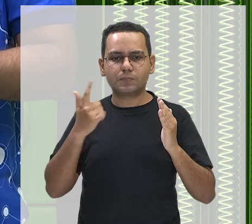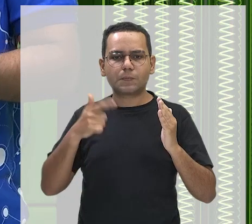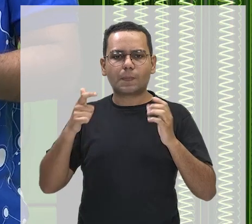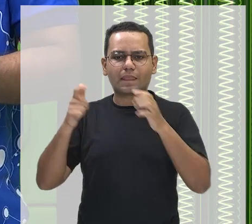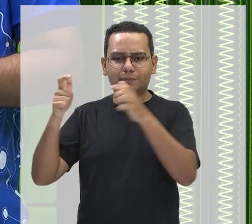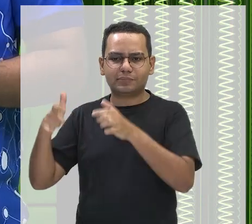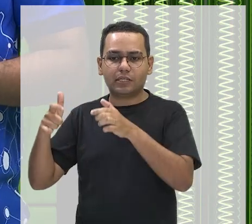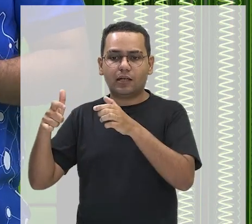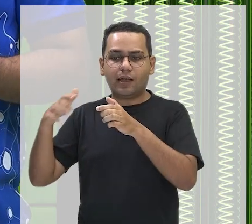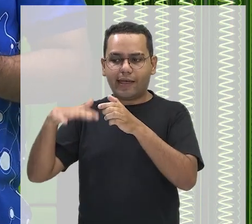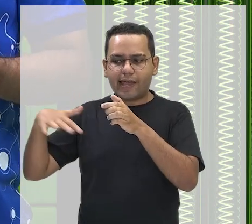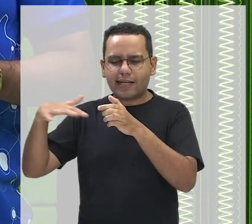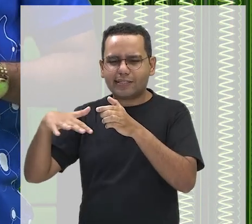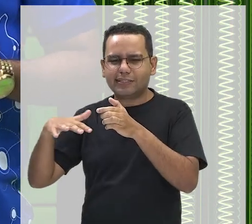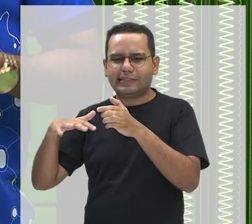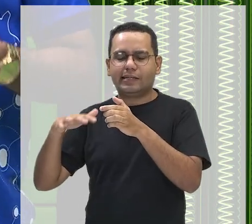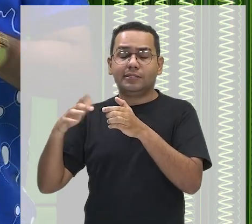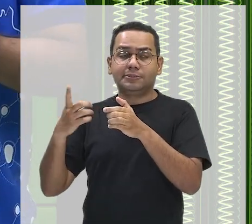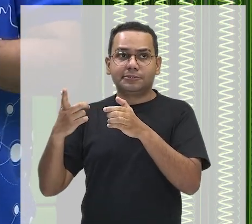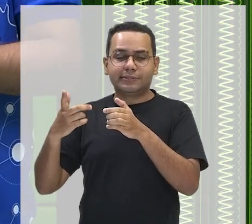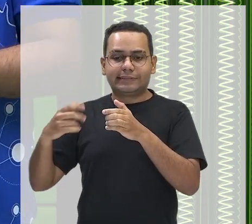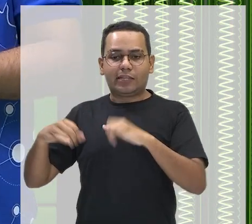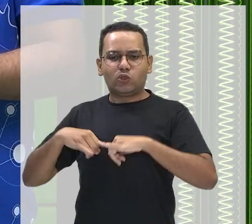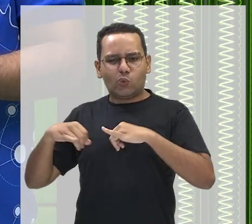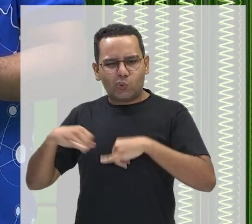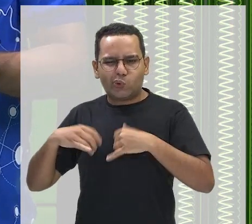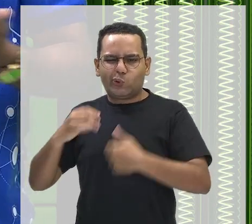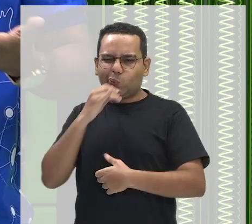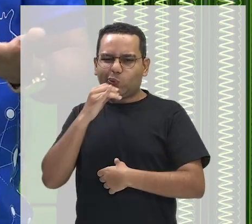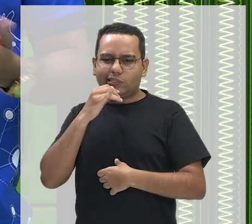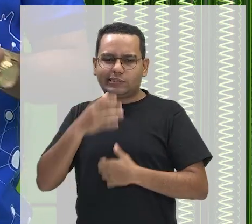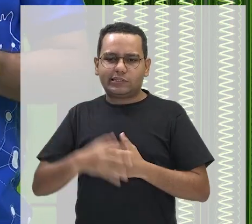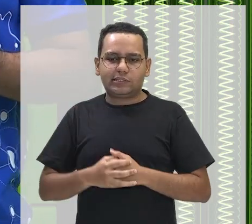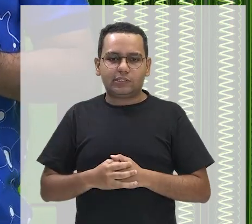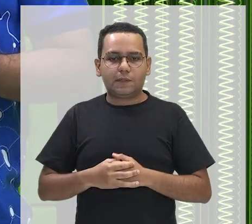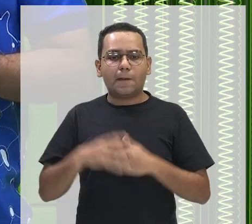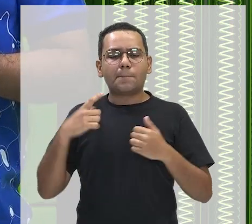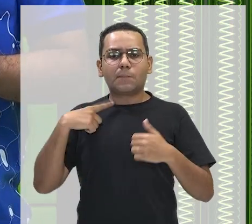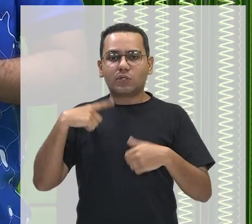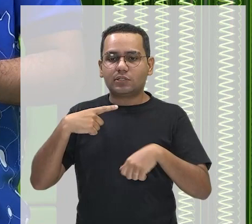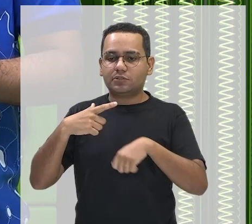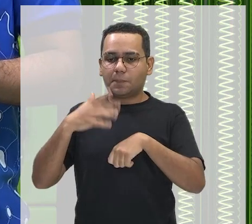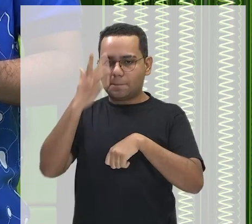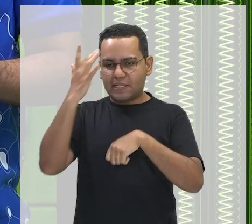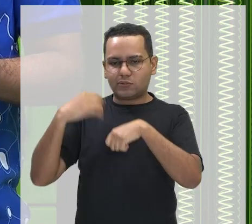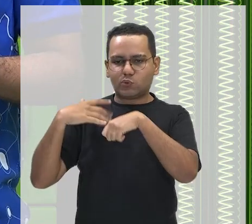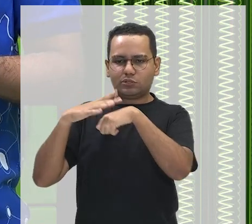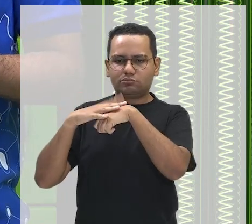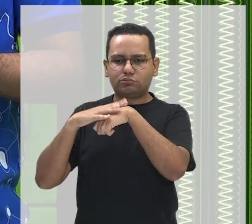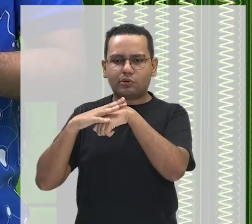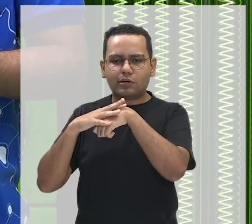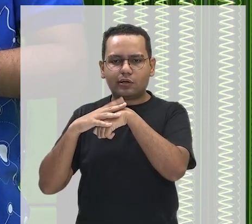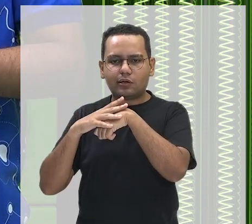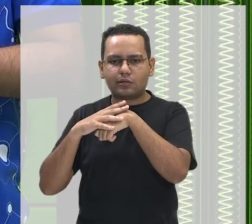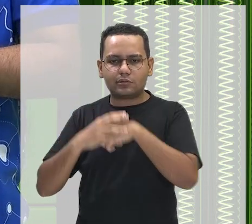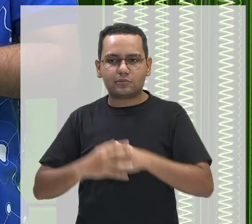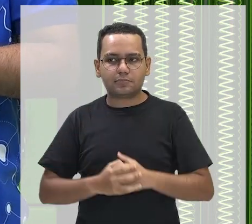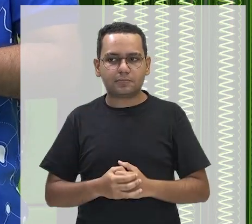da dor, justamente por causa dos sintomas da doença, como a gente pôde observar, as pessoas ficavam ali com